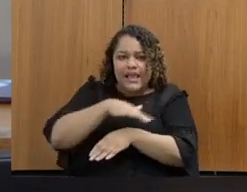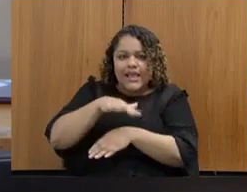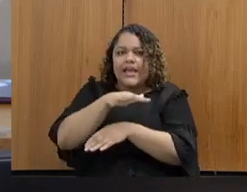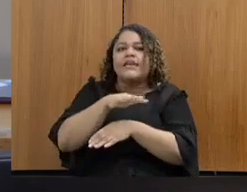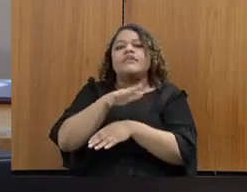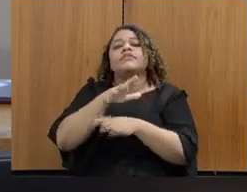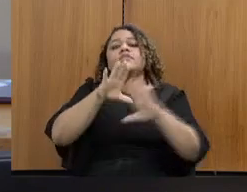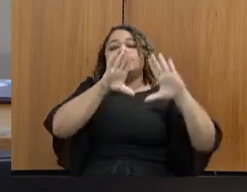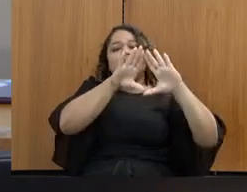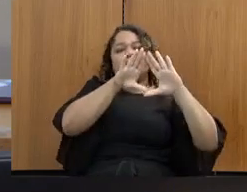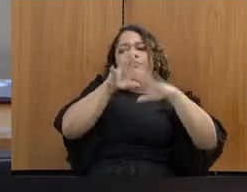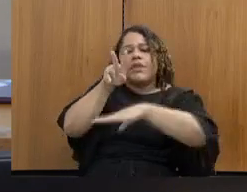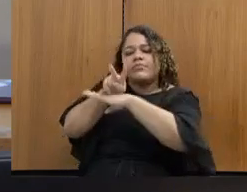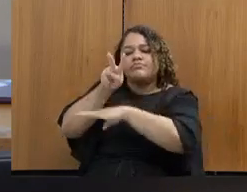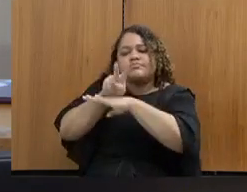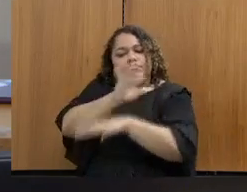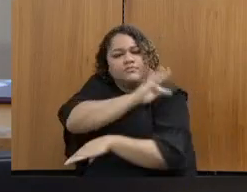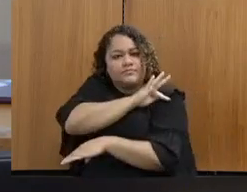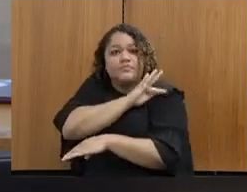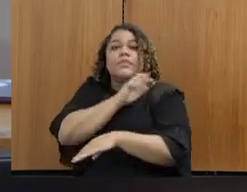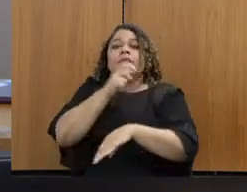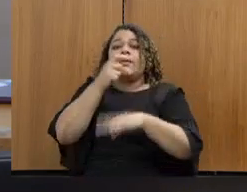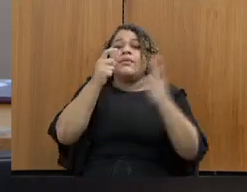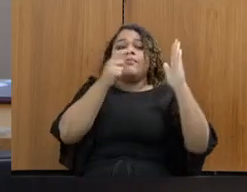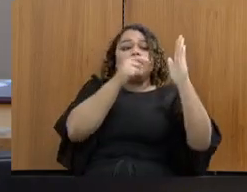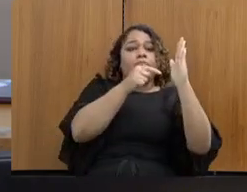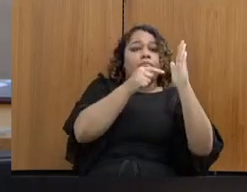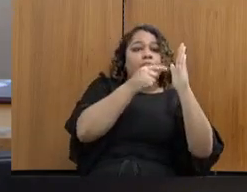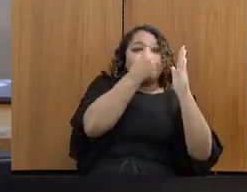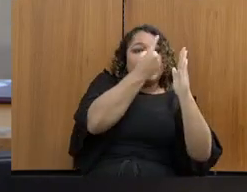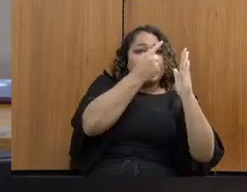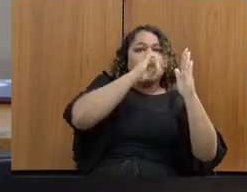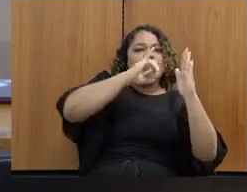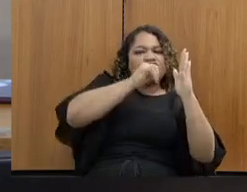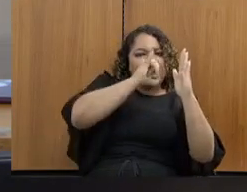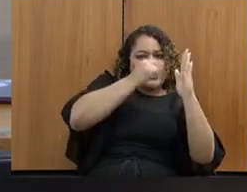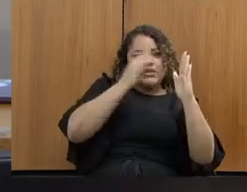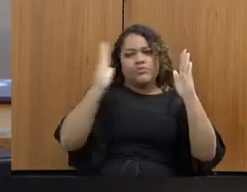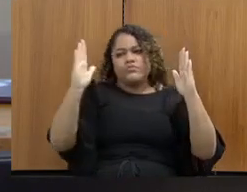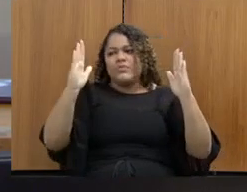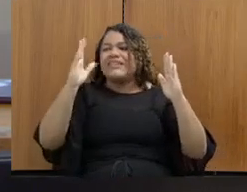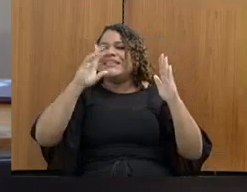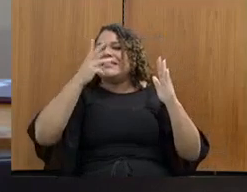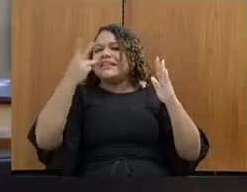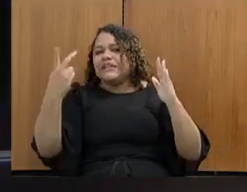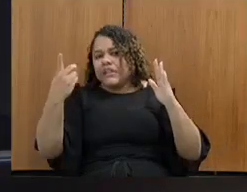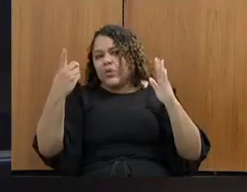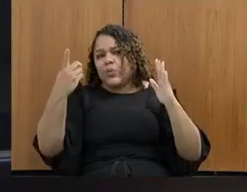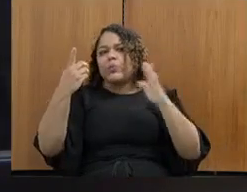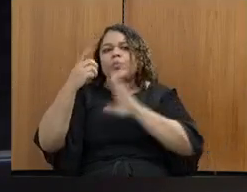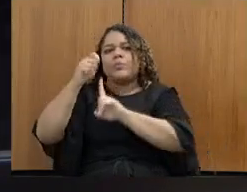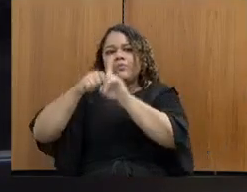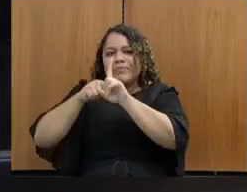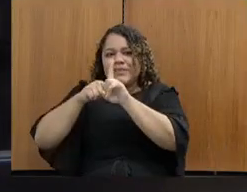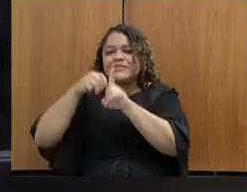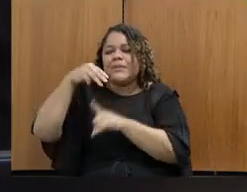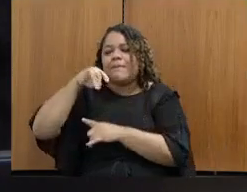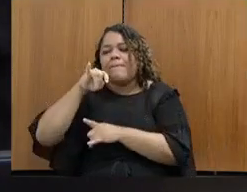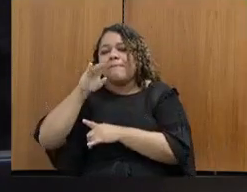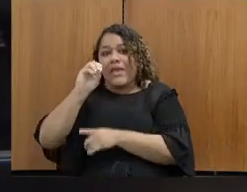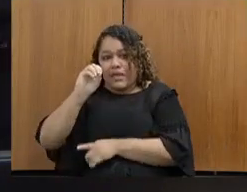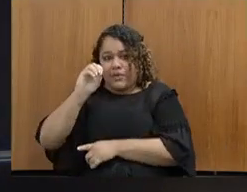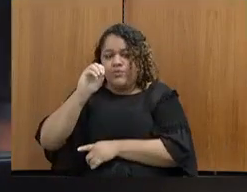de Primeiro de Janeiro a 31 de Maio de 2023 composição da mesa registra